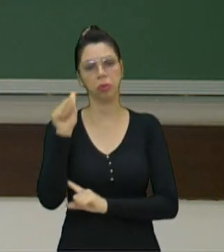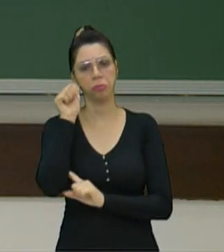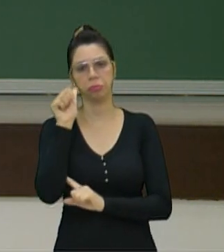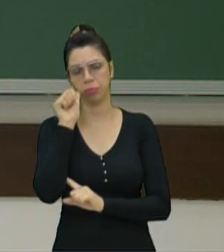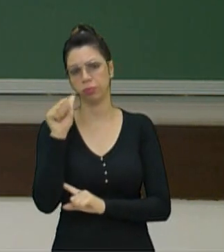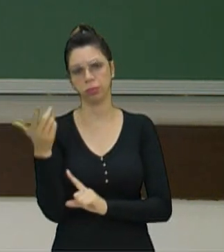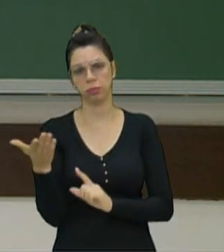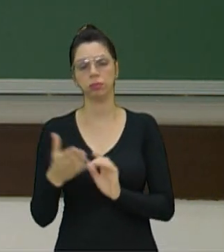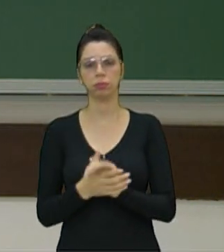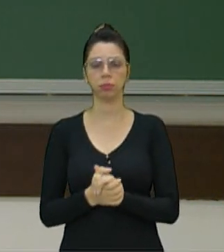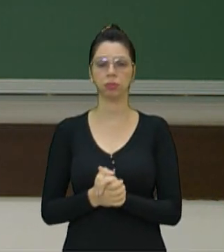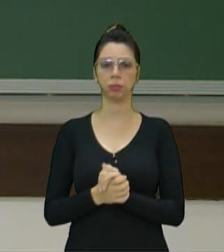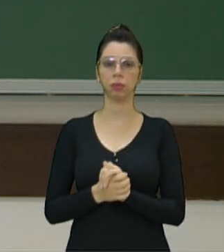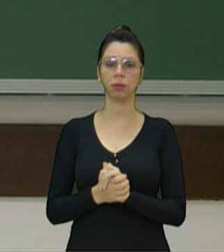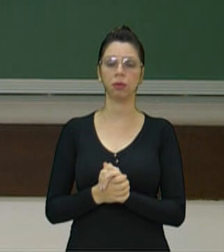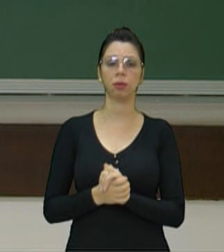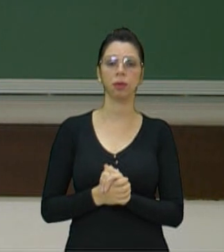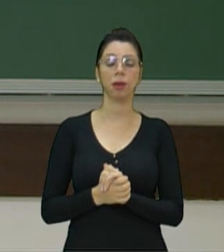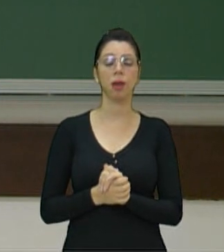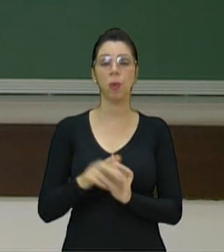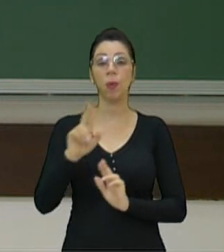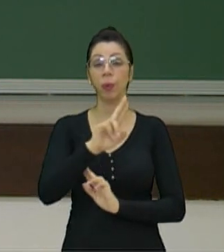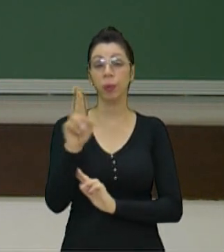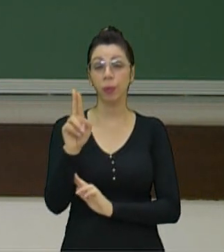ou antigamente chamava-se barriga de aluguel,